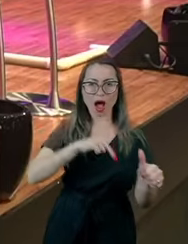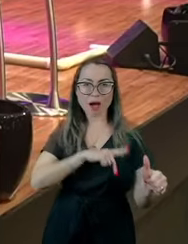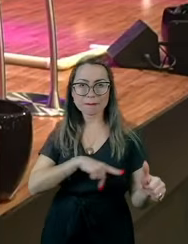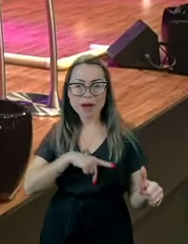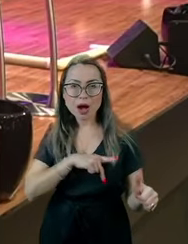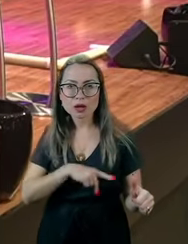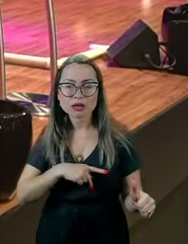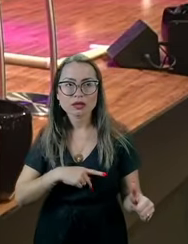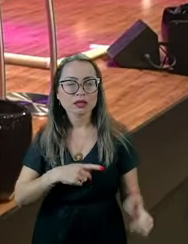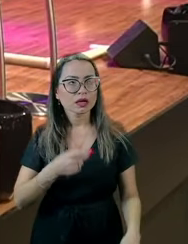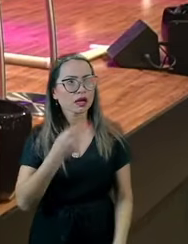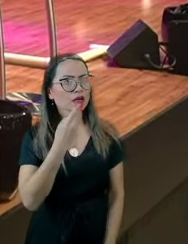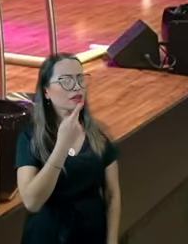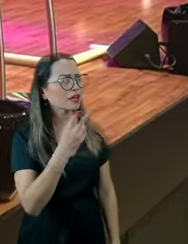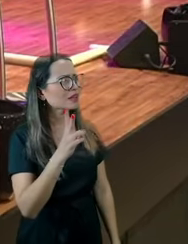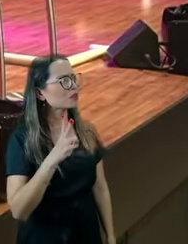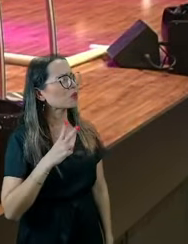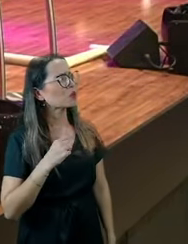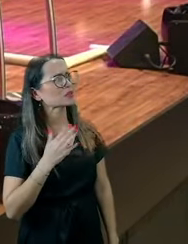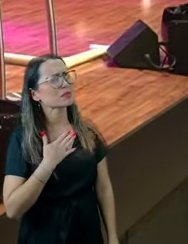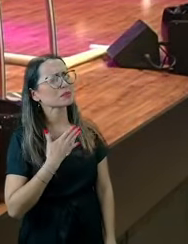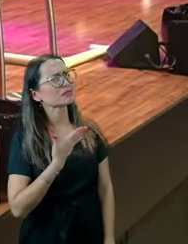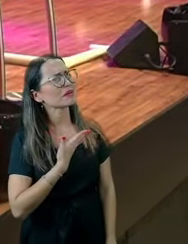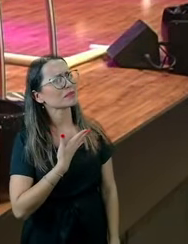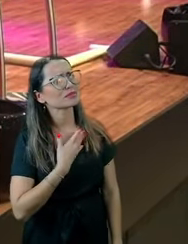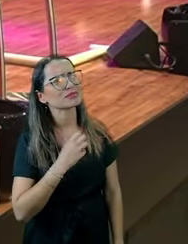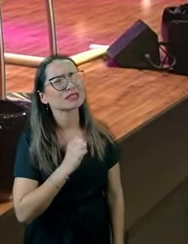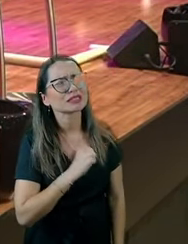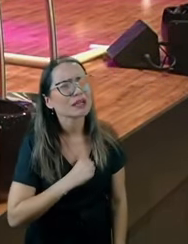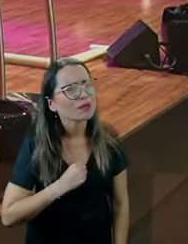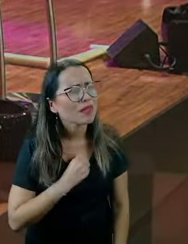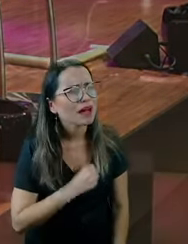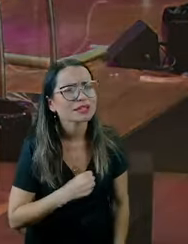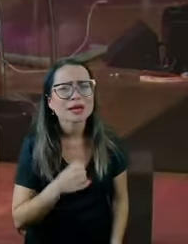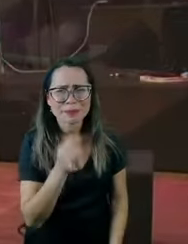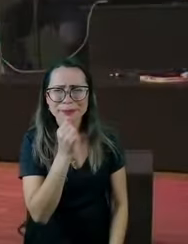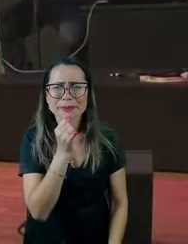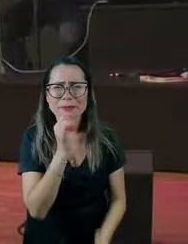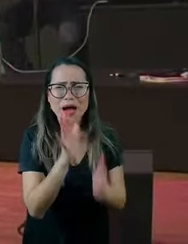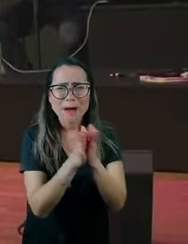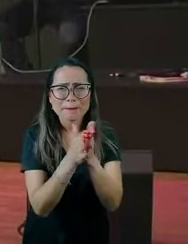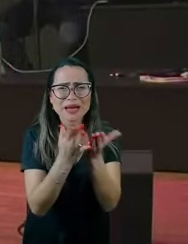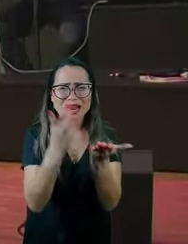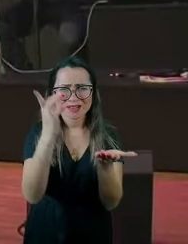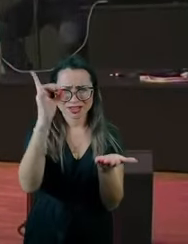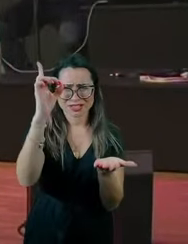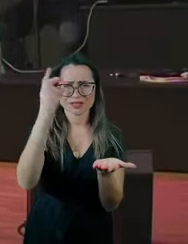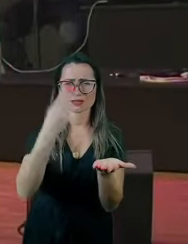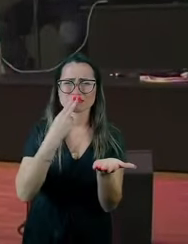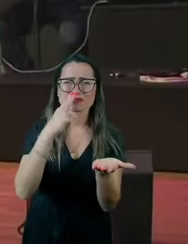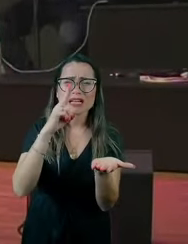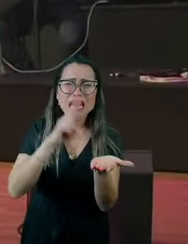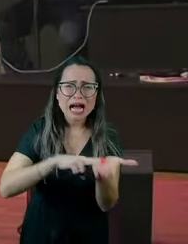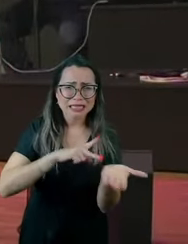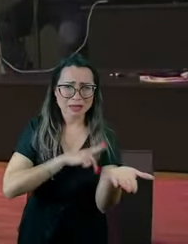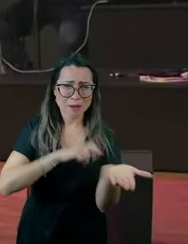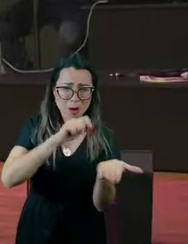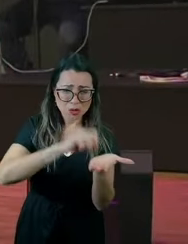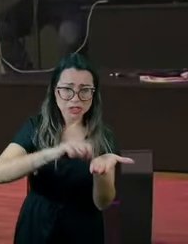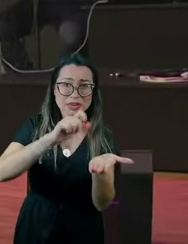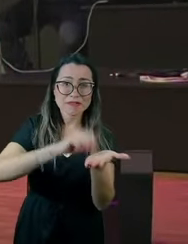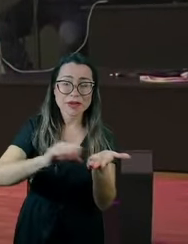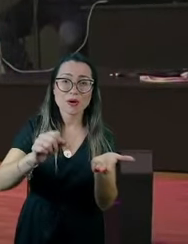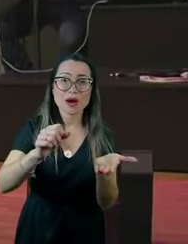irmãos, que saudade. A Bíblia, essas cartas, é grande conexões à distância, os filipenses, os